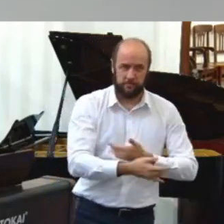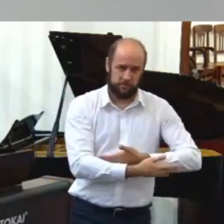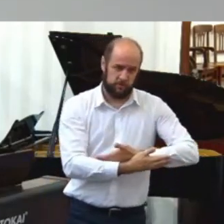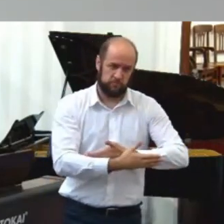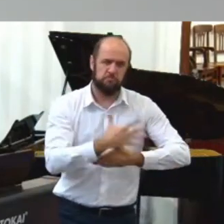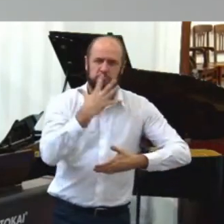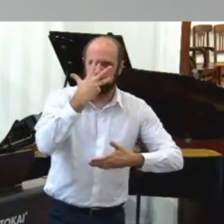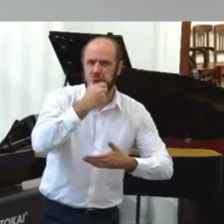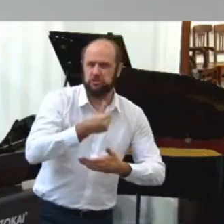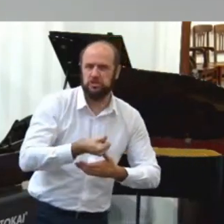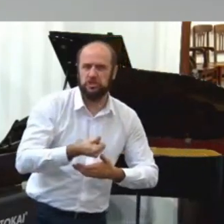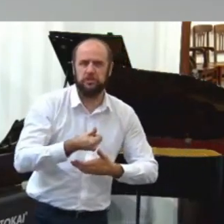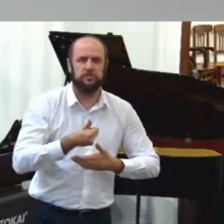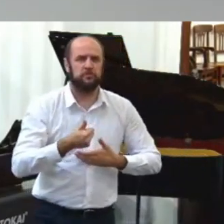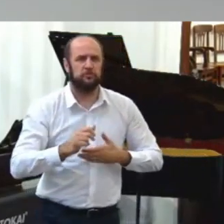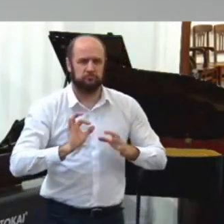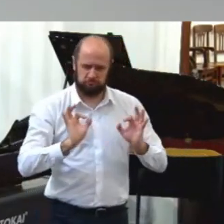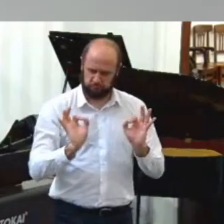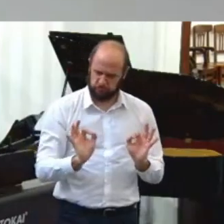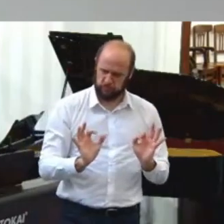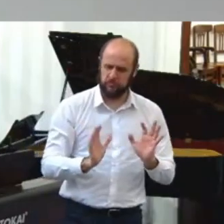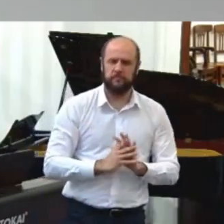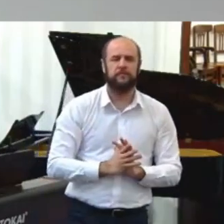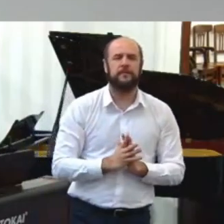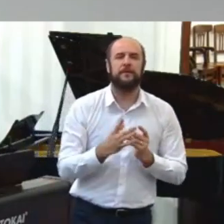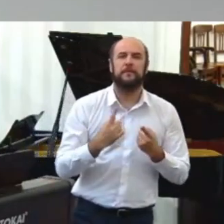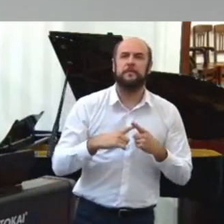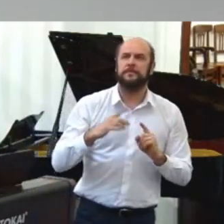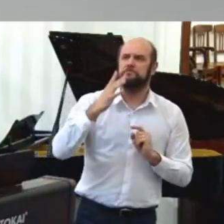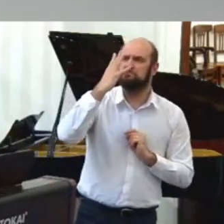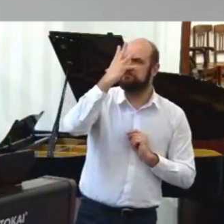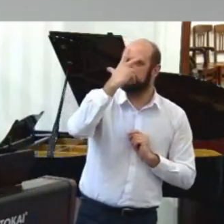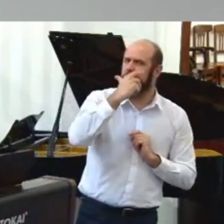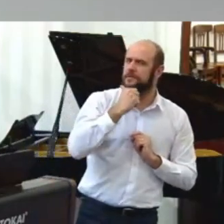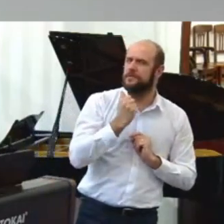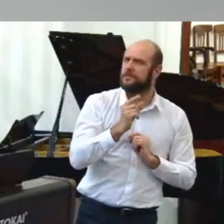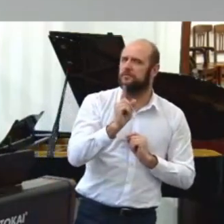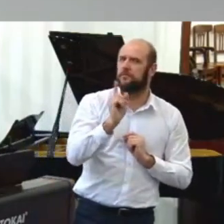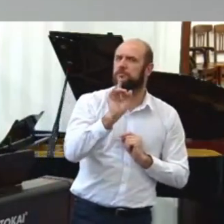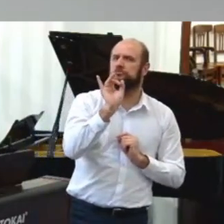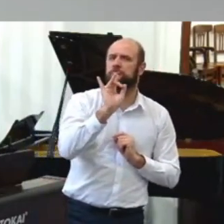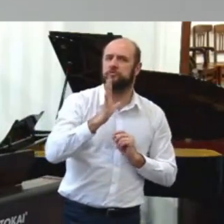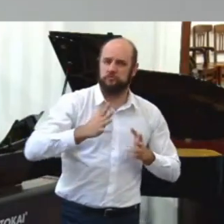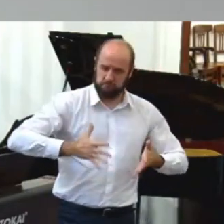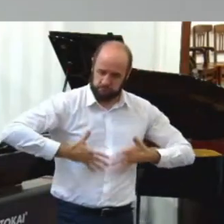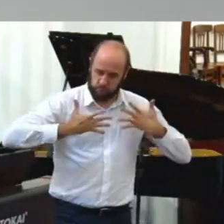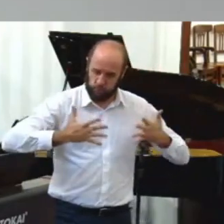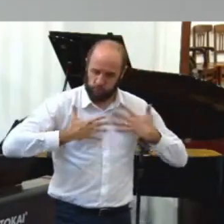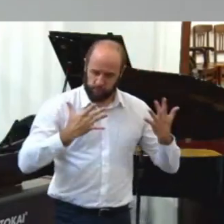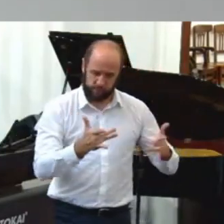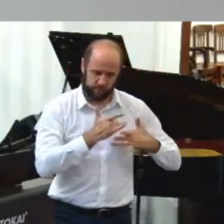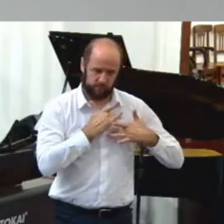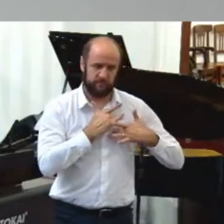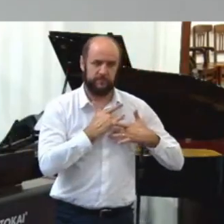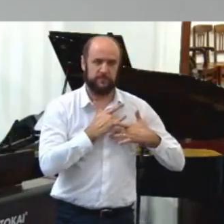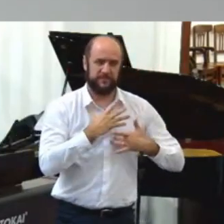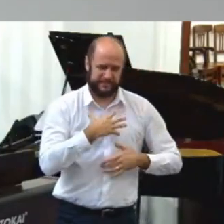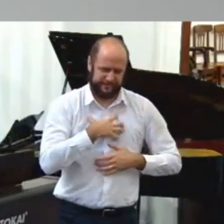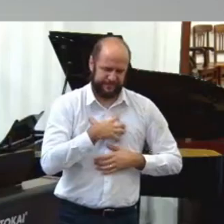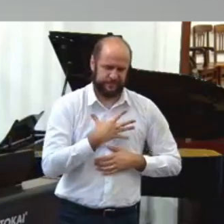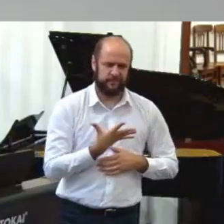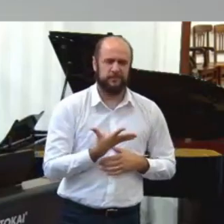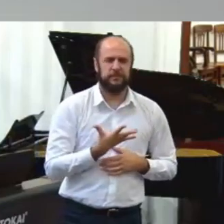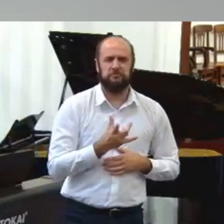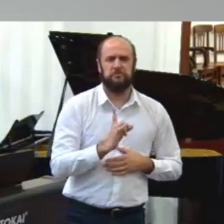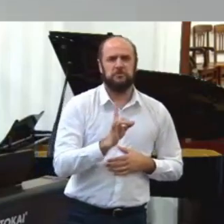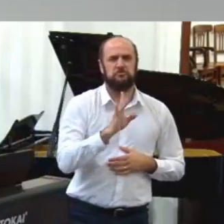era bonito, que o menino era formoso, mas a beleza não é o que move a compaixão, o sentir a dor. A